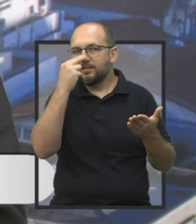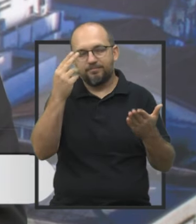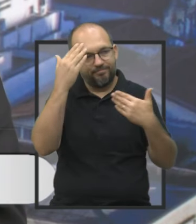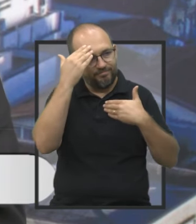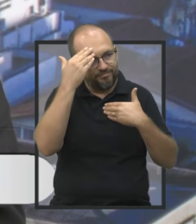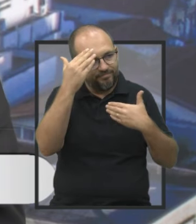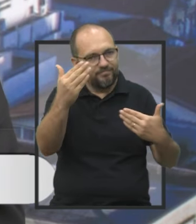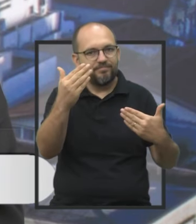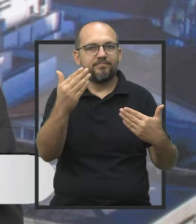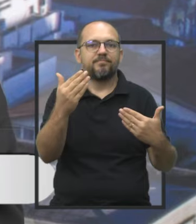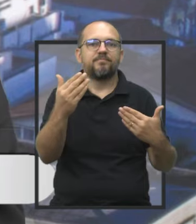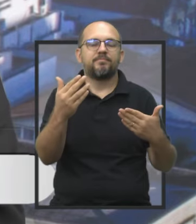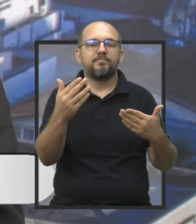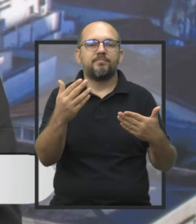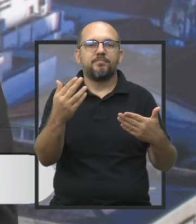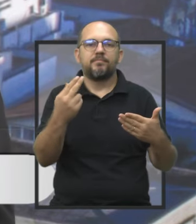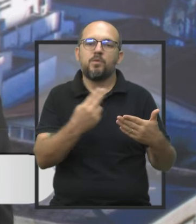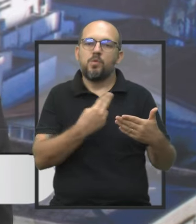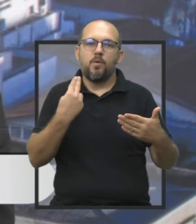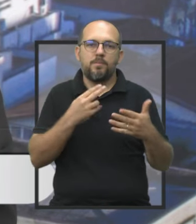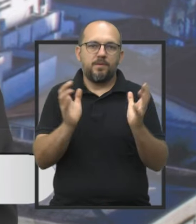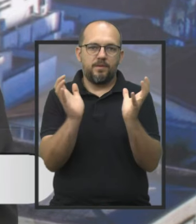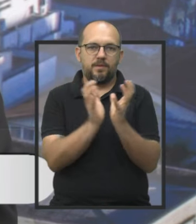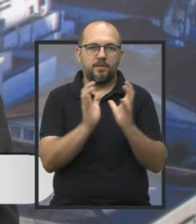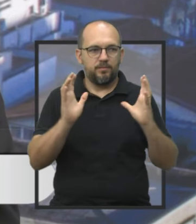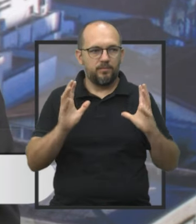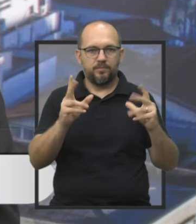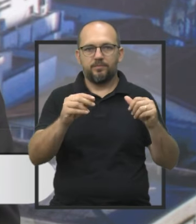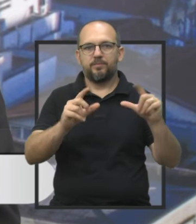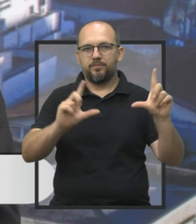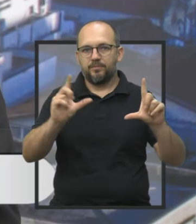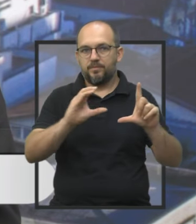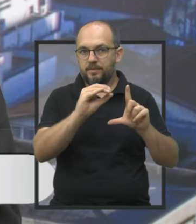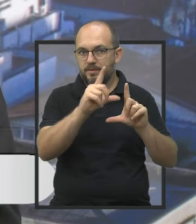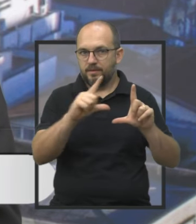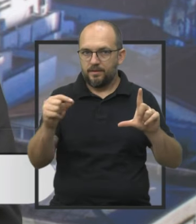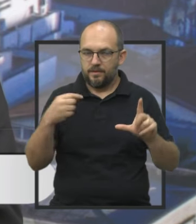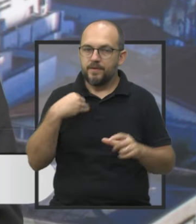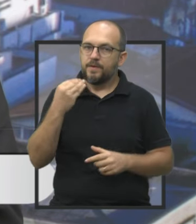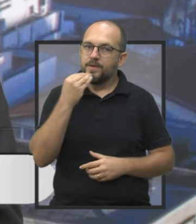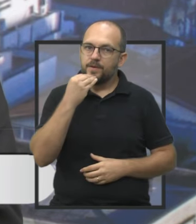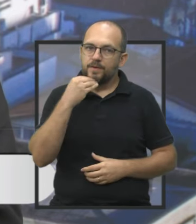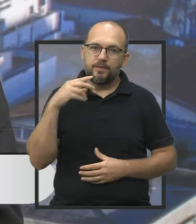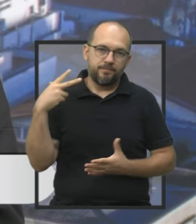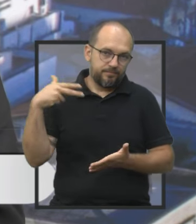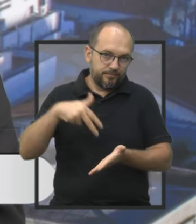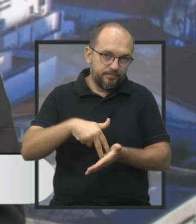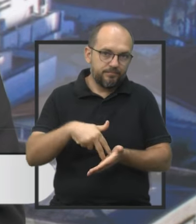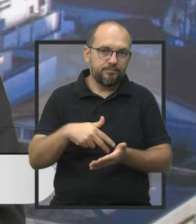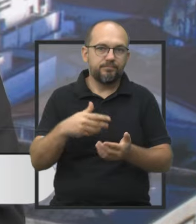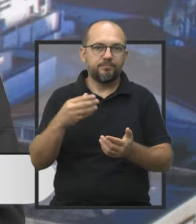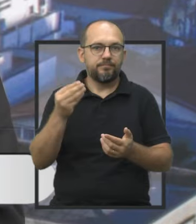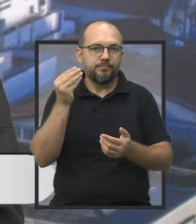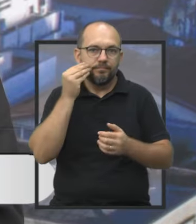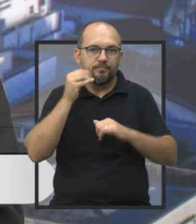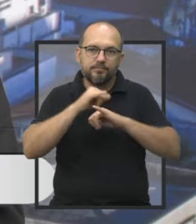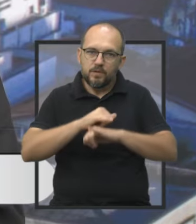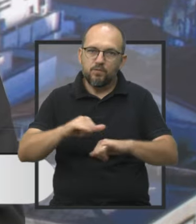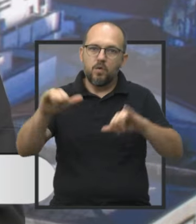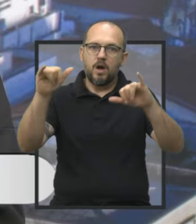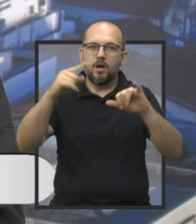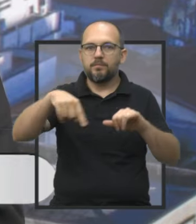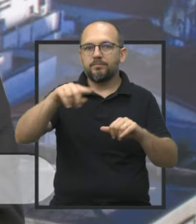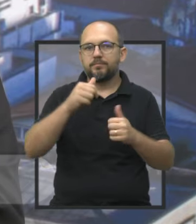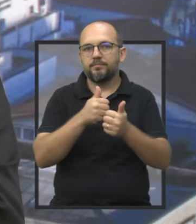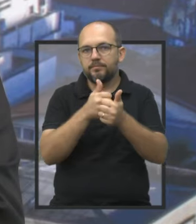agradeço. Agradeço em nome de toda a equipe aí da TV Câmara. Acho que essa é uma oportunidade que nós temos aí de poder estar divulgando para